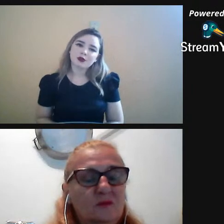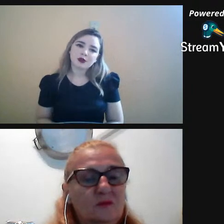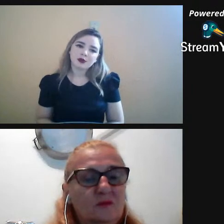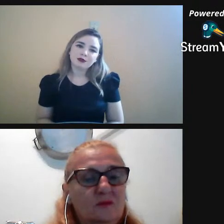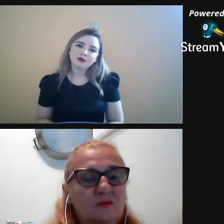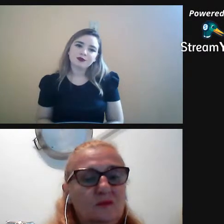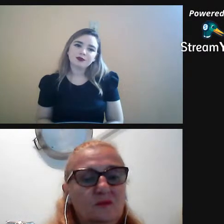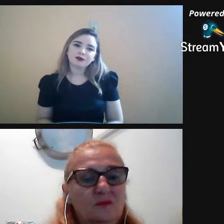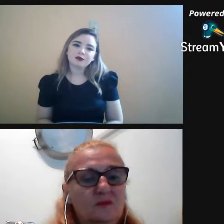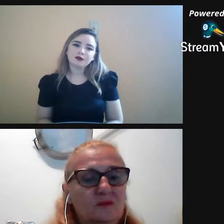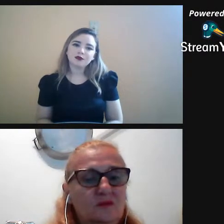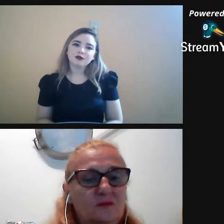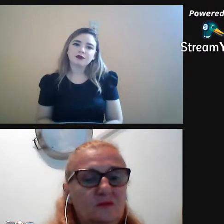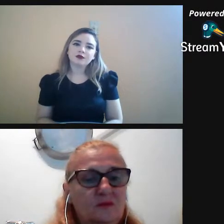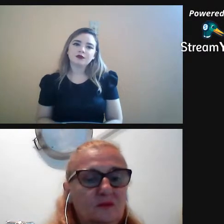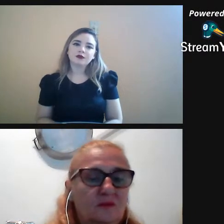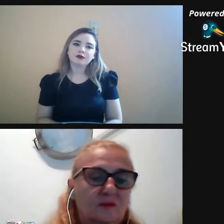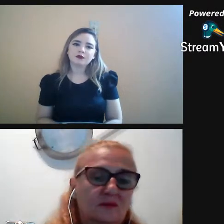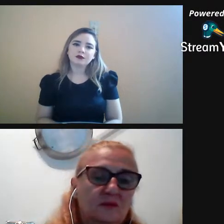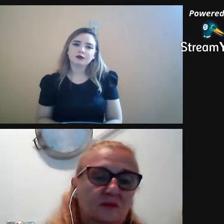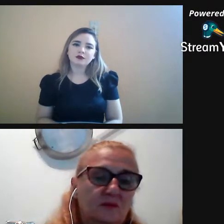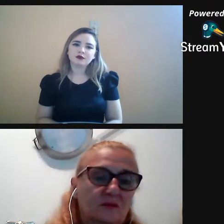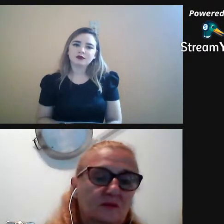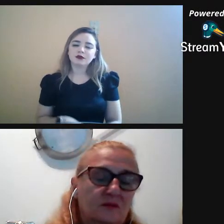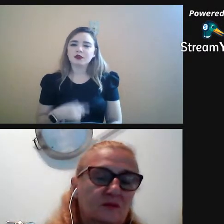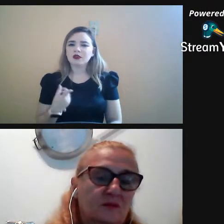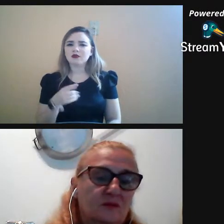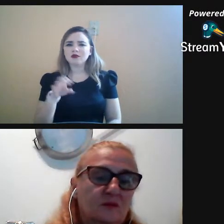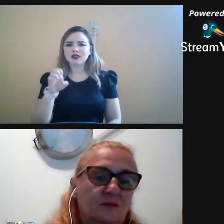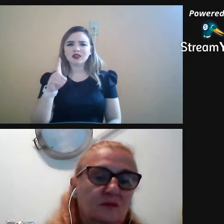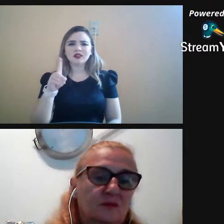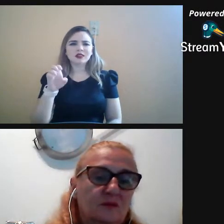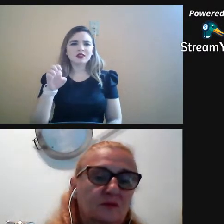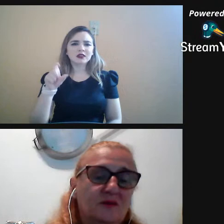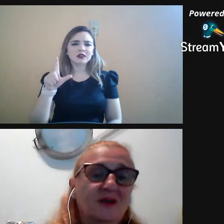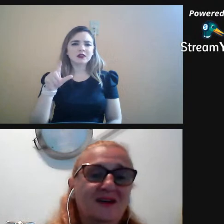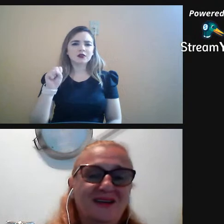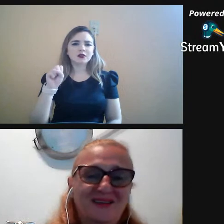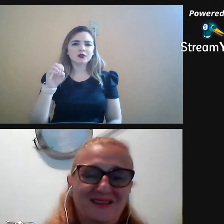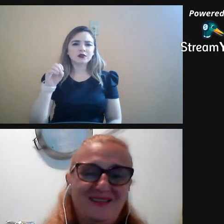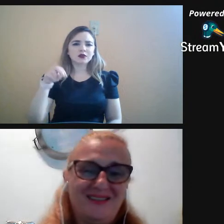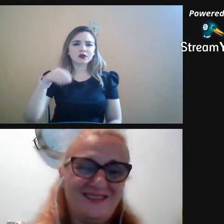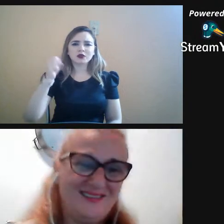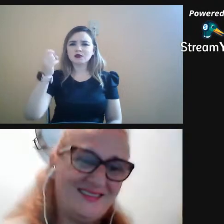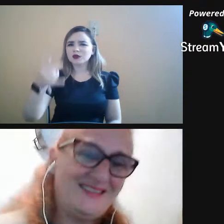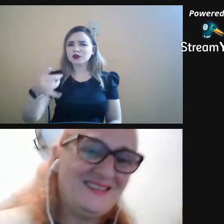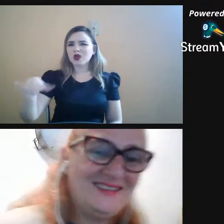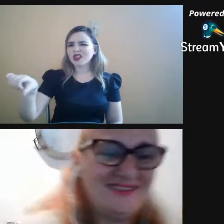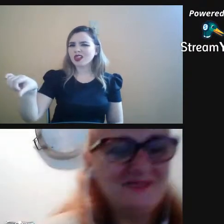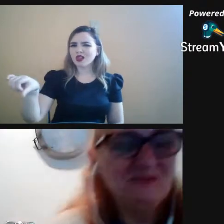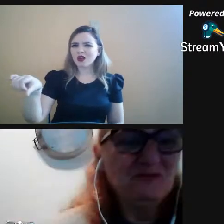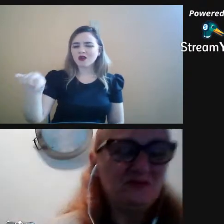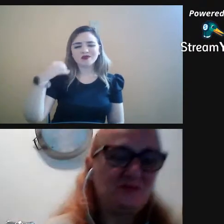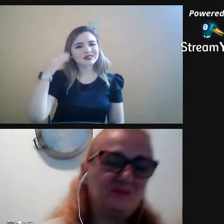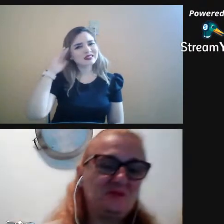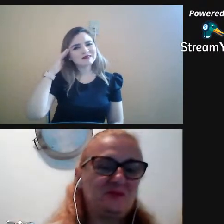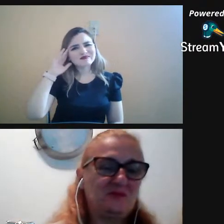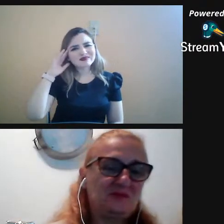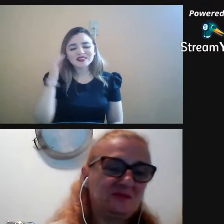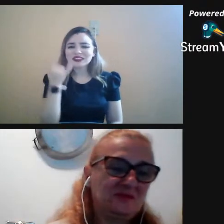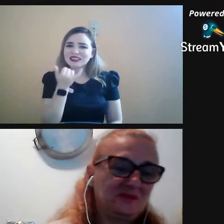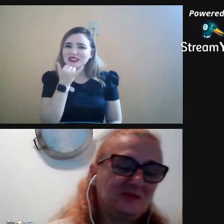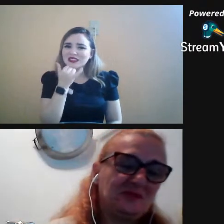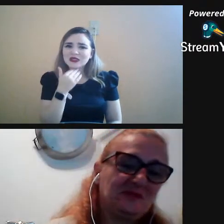O Edelson falou aqui 9, mas eu não entendi esse 9 dele. Deve estar lá em cima alguma coisa que ele falou. Desculpa